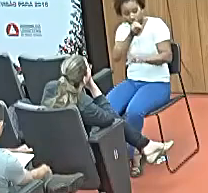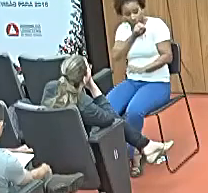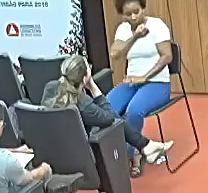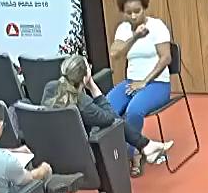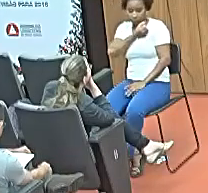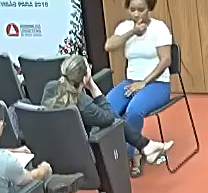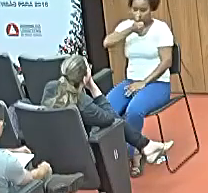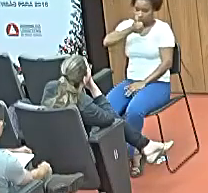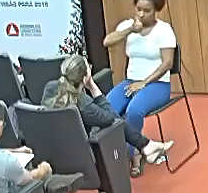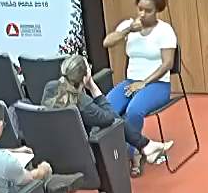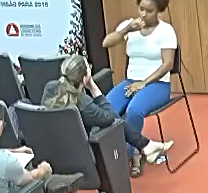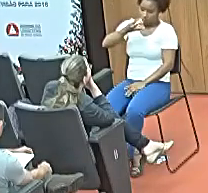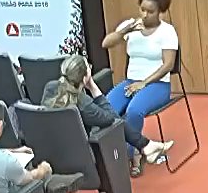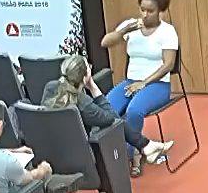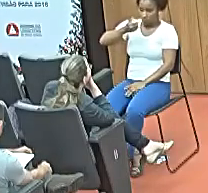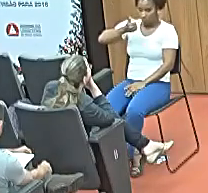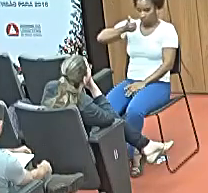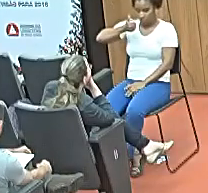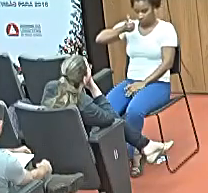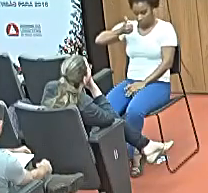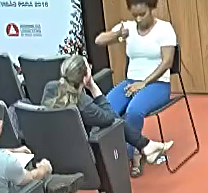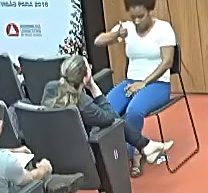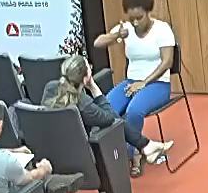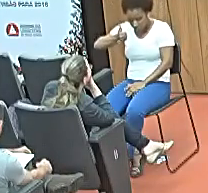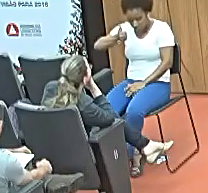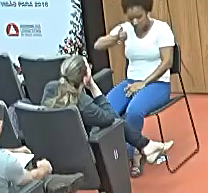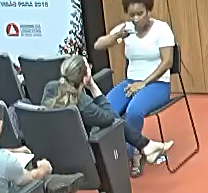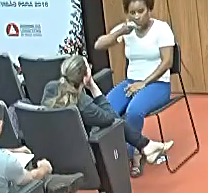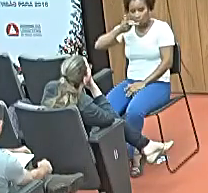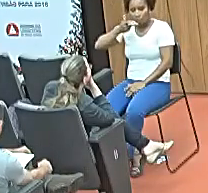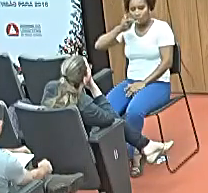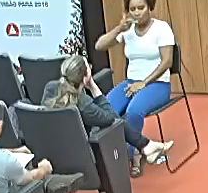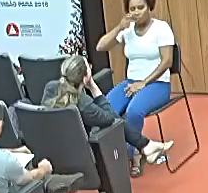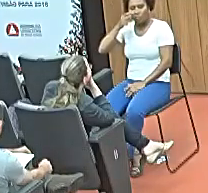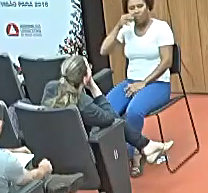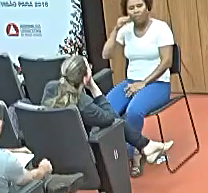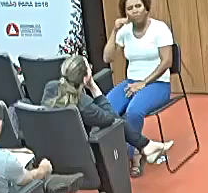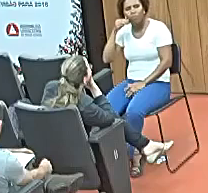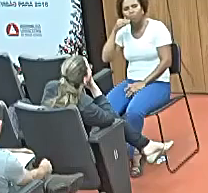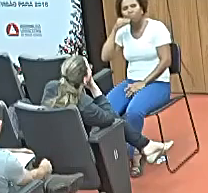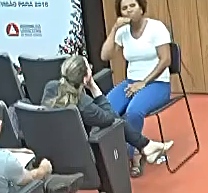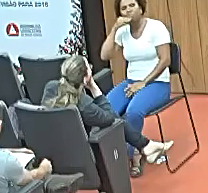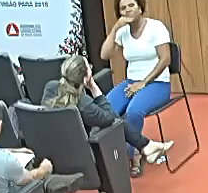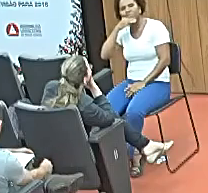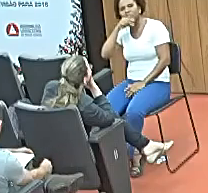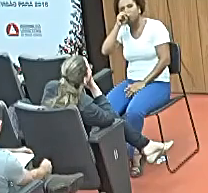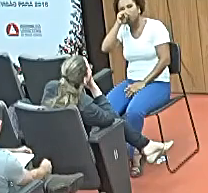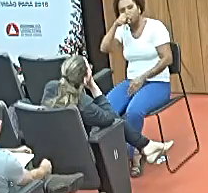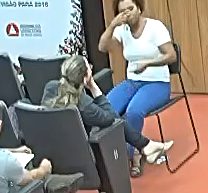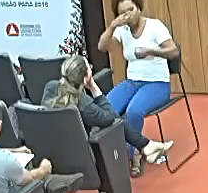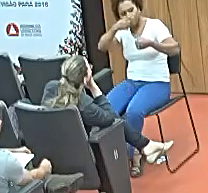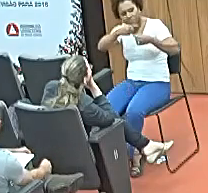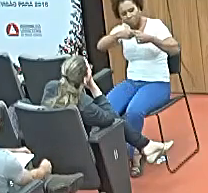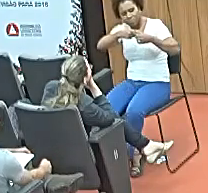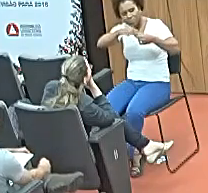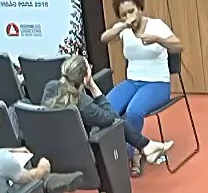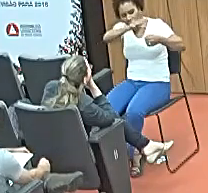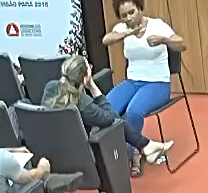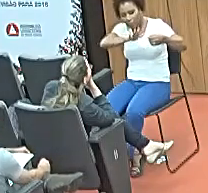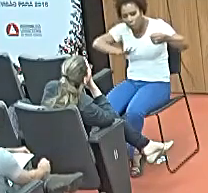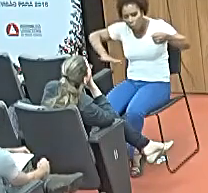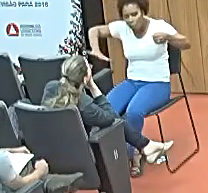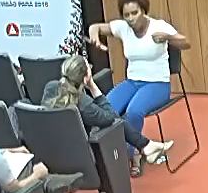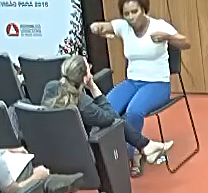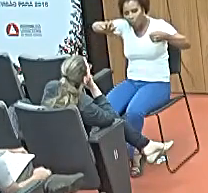verdade nesse ponto aqui a gente percebeu que havia uma demanda multiterritorial mas como muitas vezes acontece o